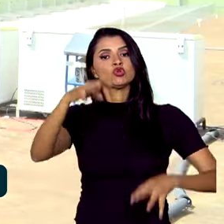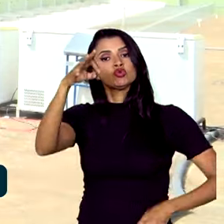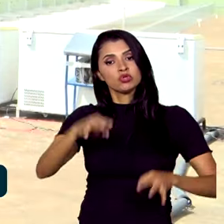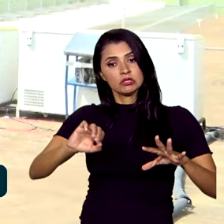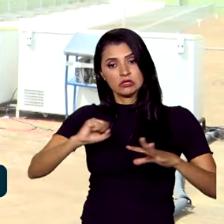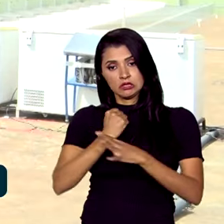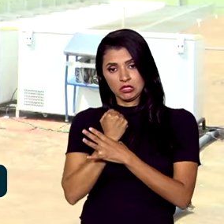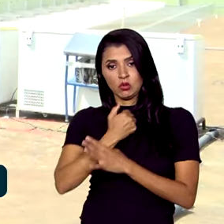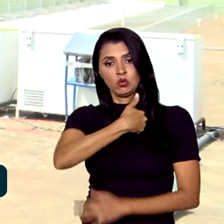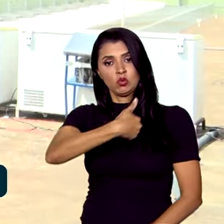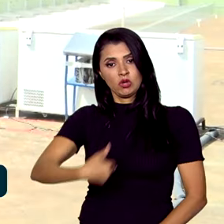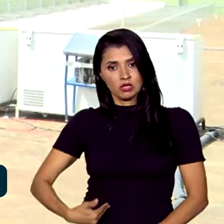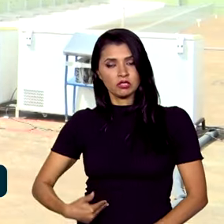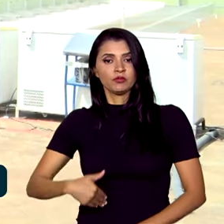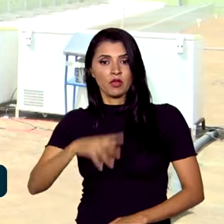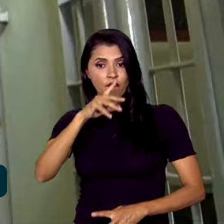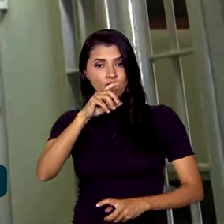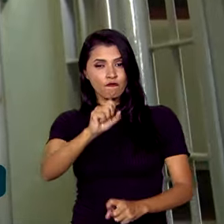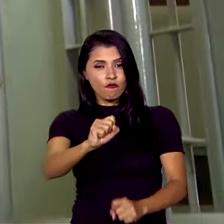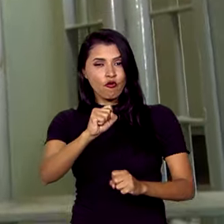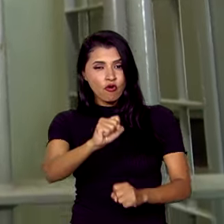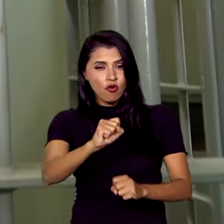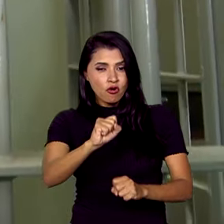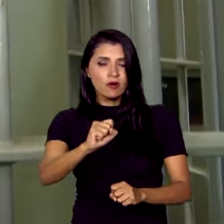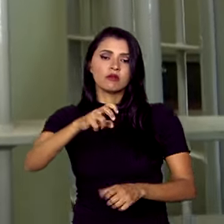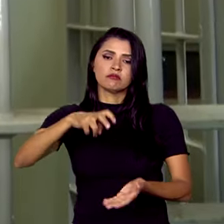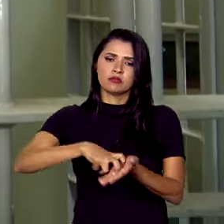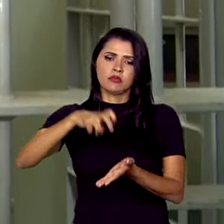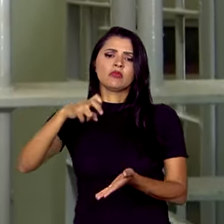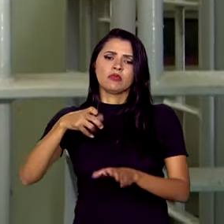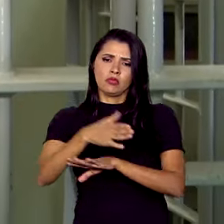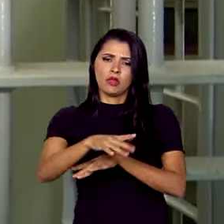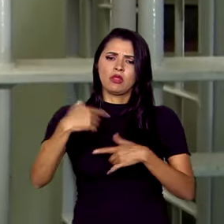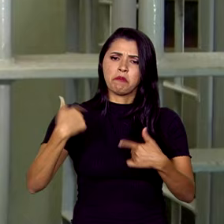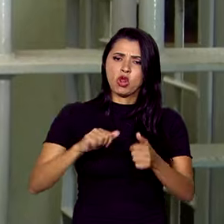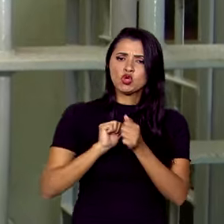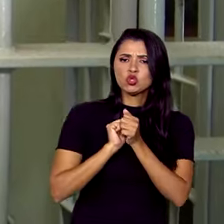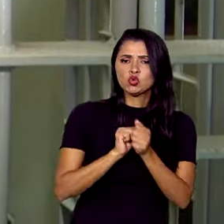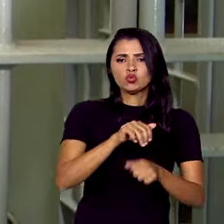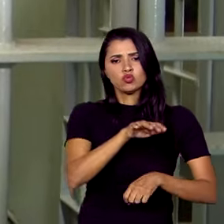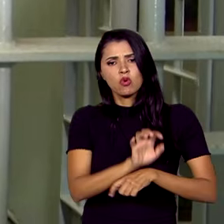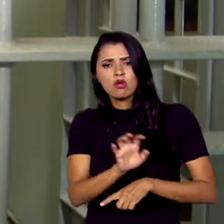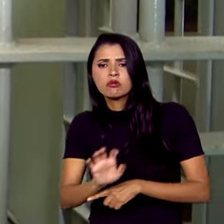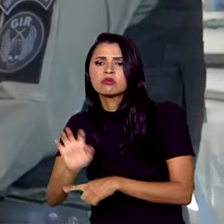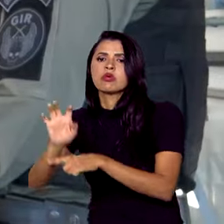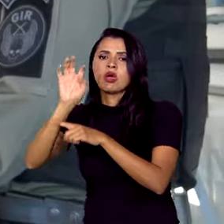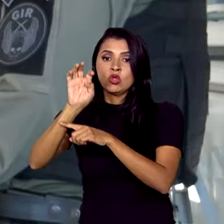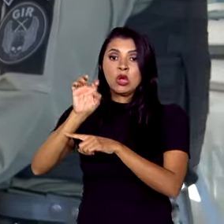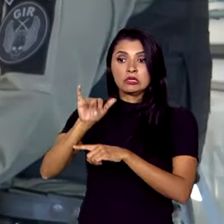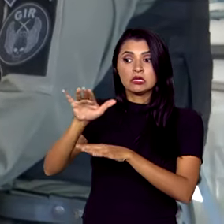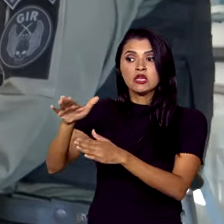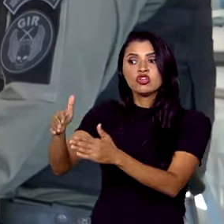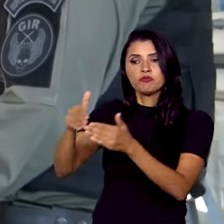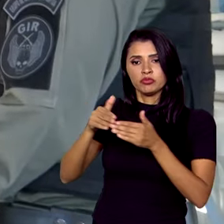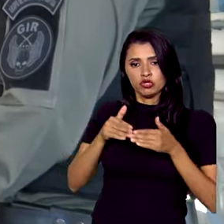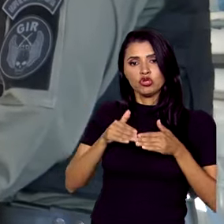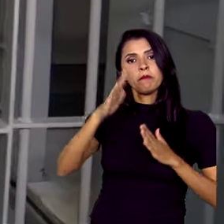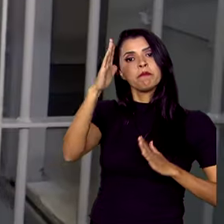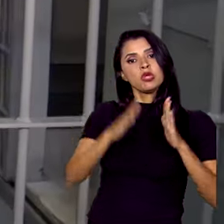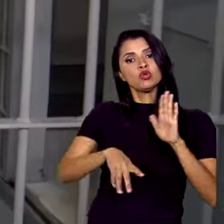Pública a força penal Nacional irá atuar junto aos Estados quando solicitada por períodos